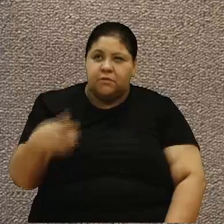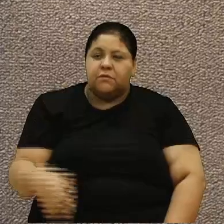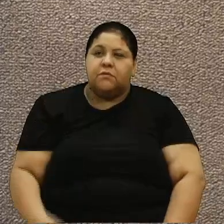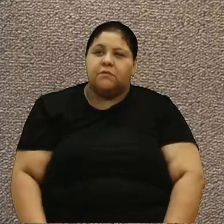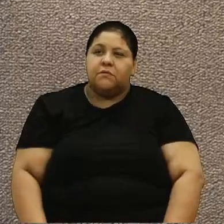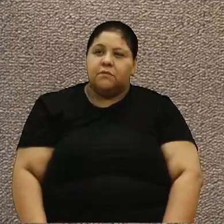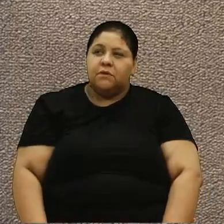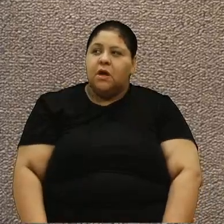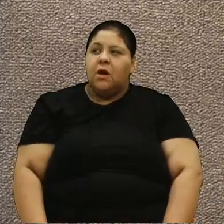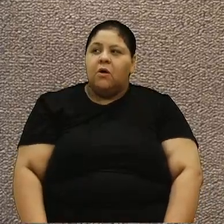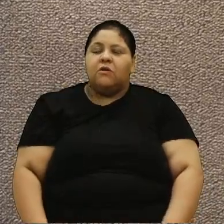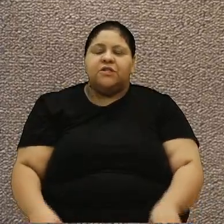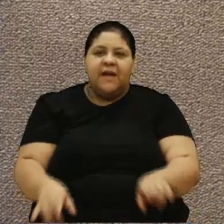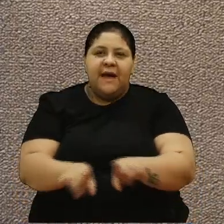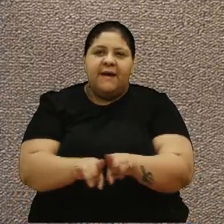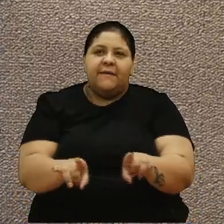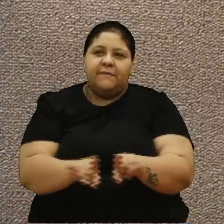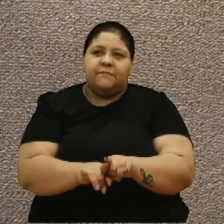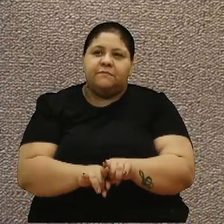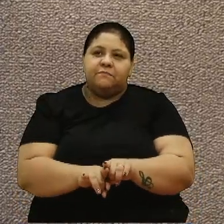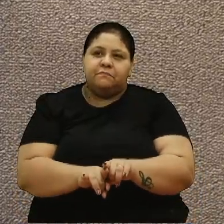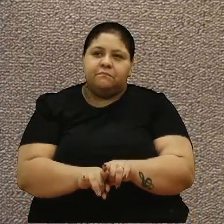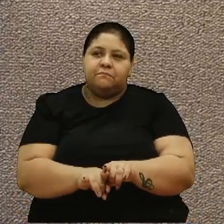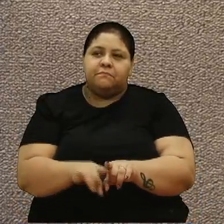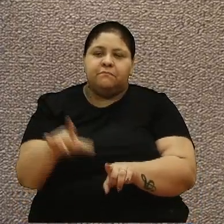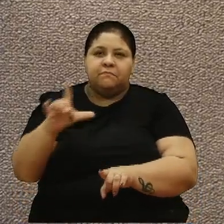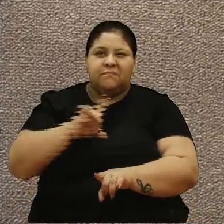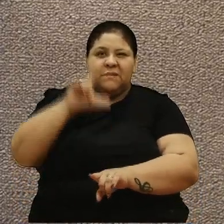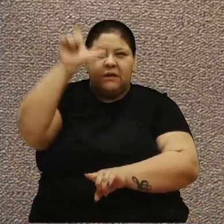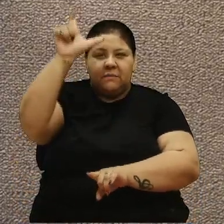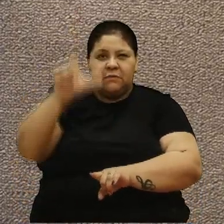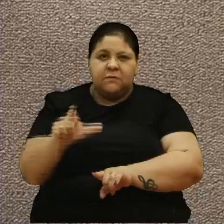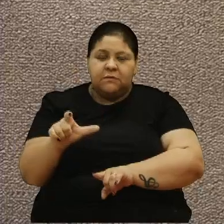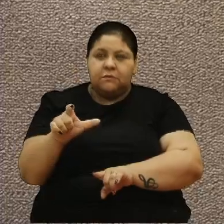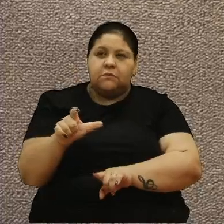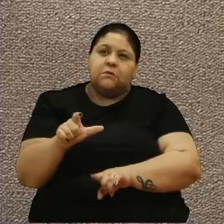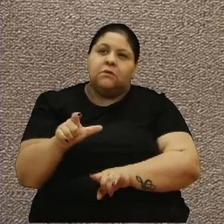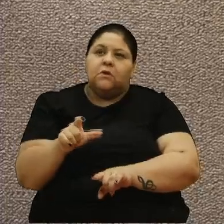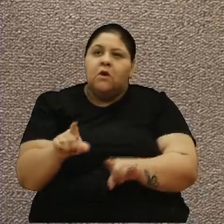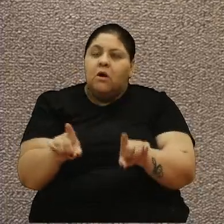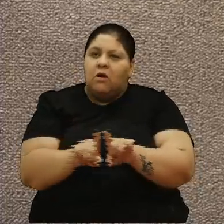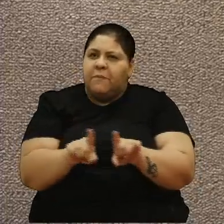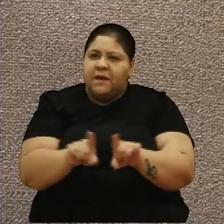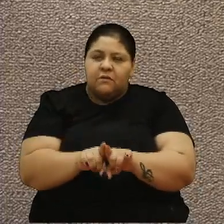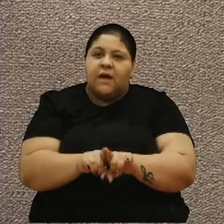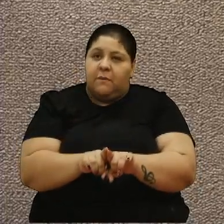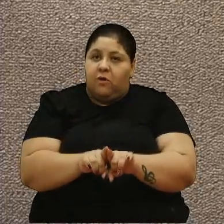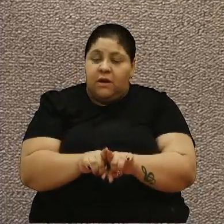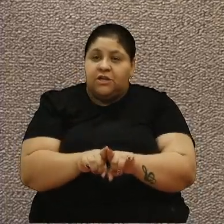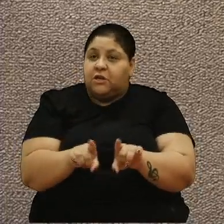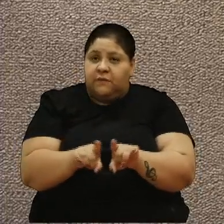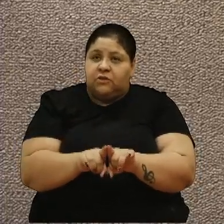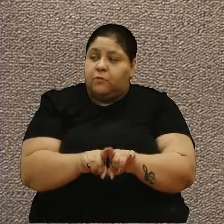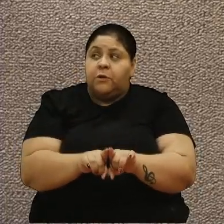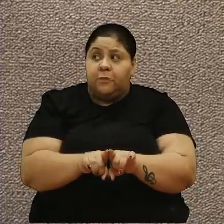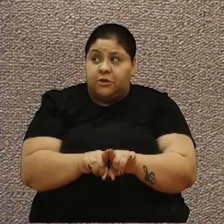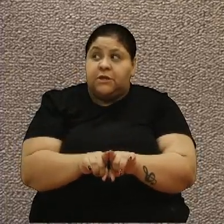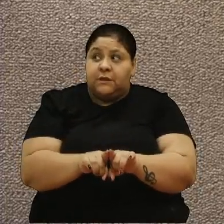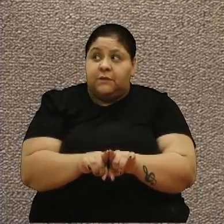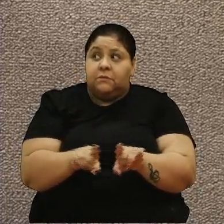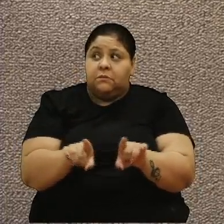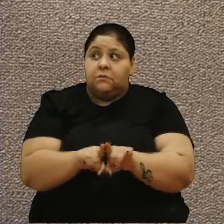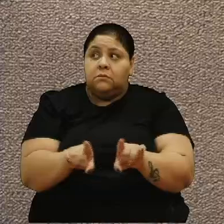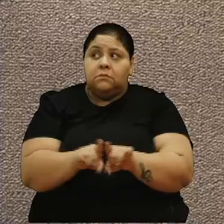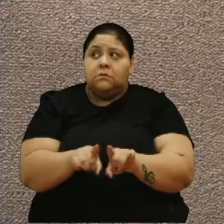temos demandas da saúde. Todos nós. Eu tenho uma pessoa aí que está na fila de espera por uma consulta